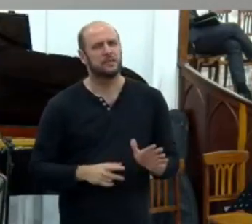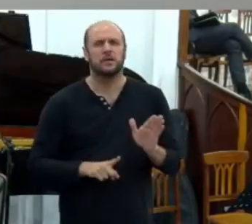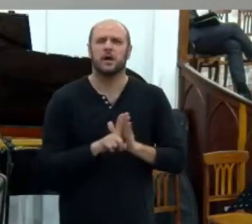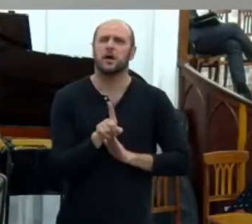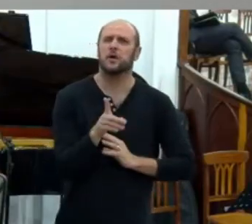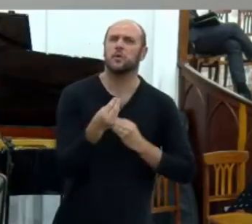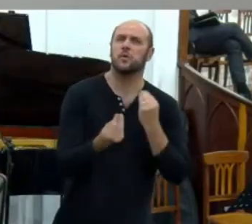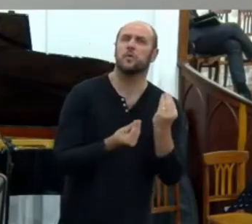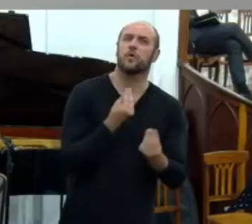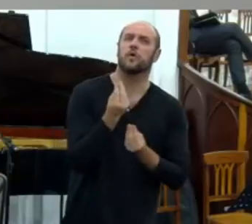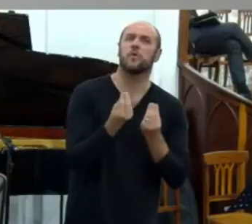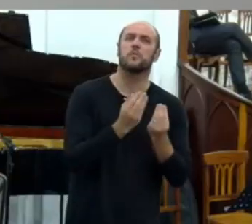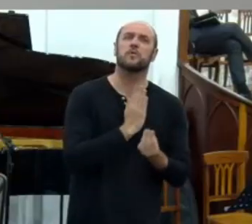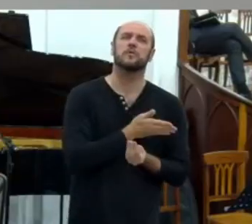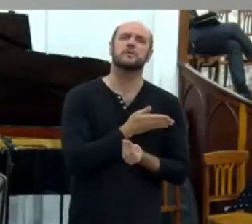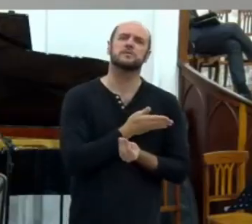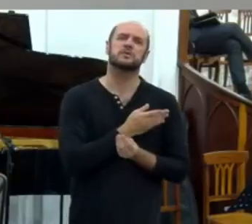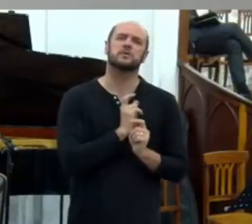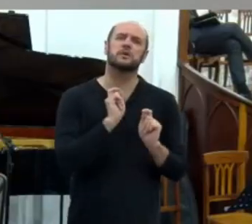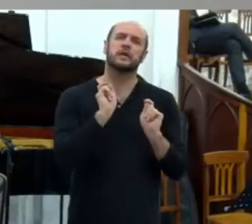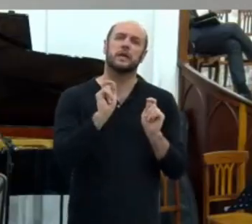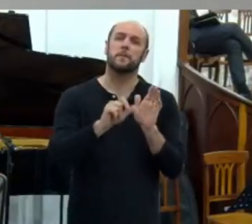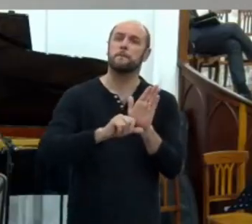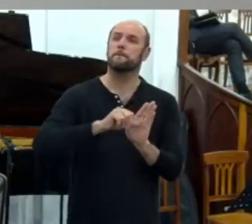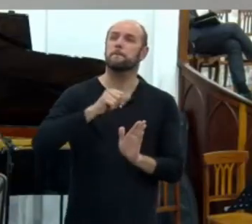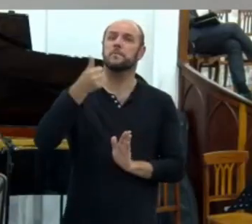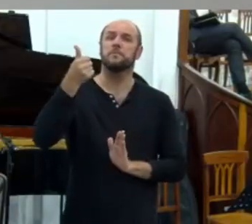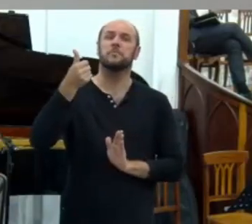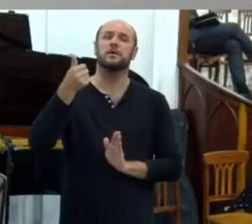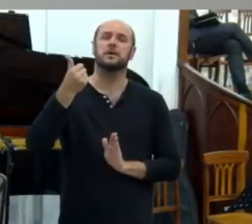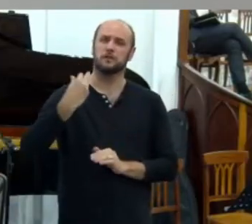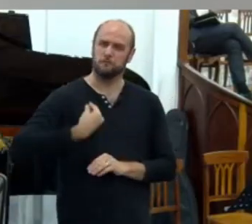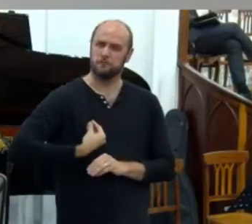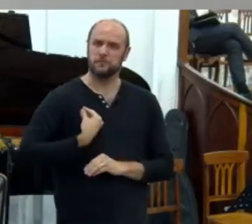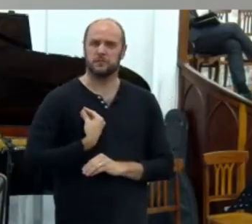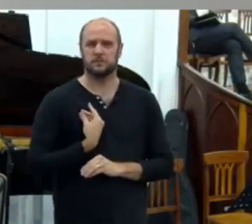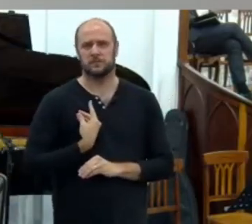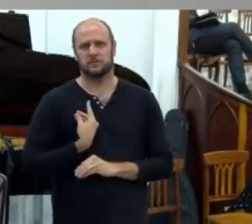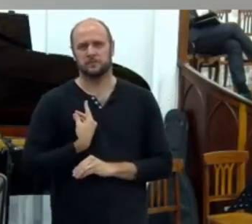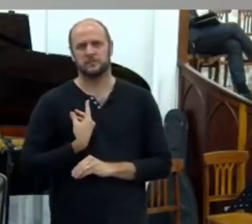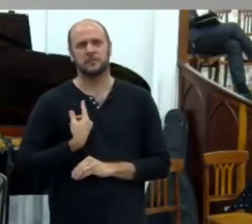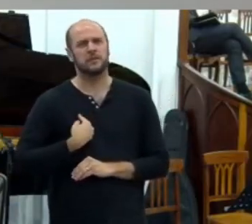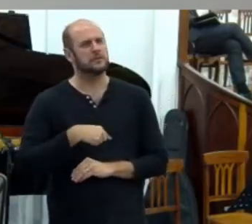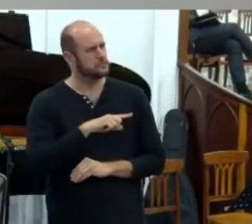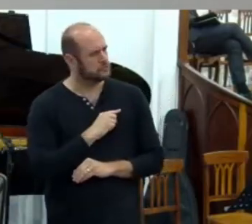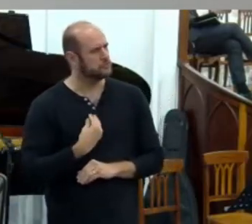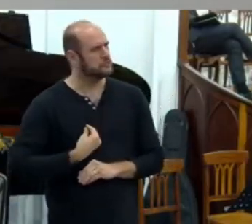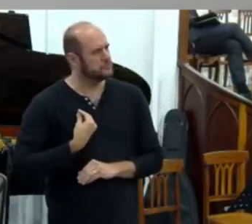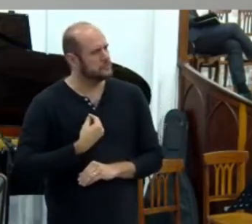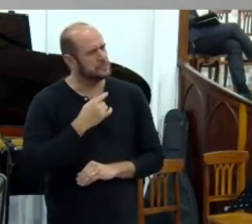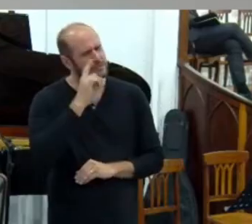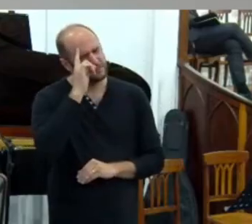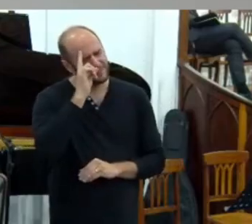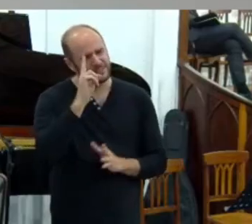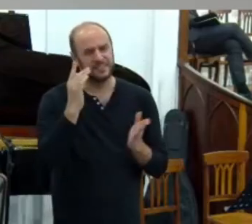O que tem sido prioridade em nossas vidas? Vivemos em dias, meus queridos irmãos, em que